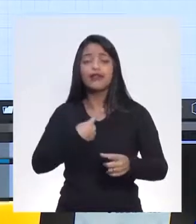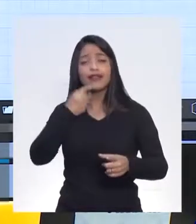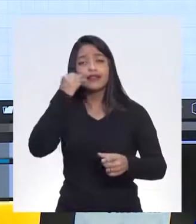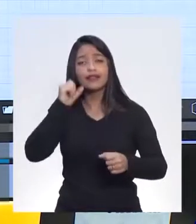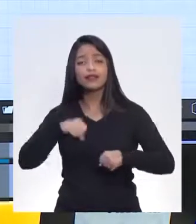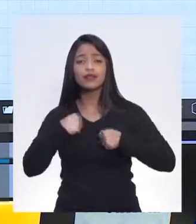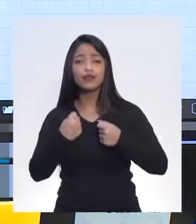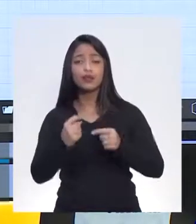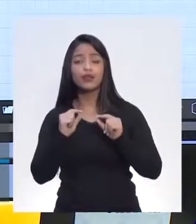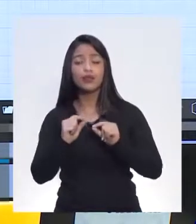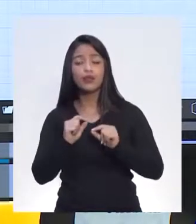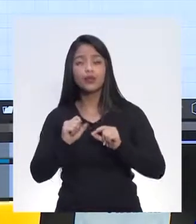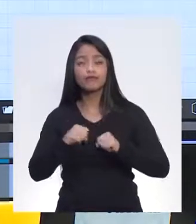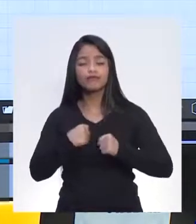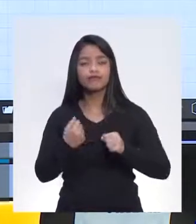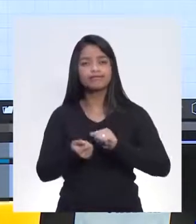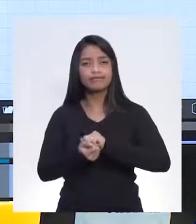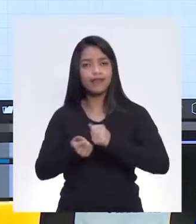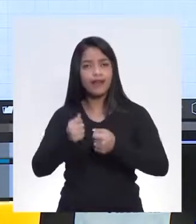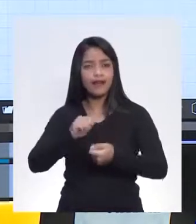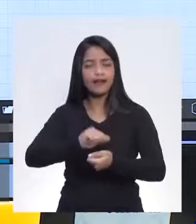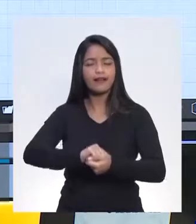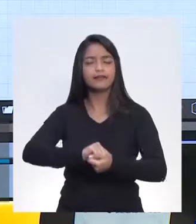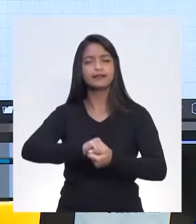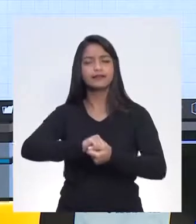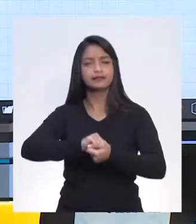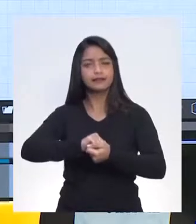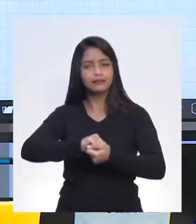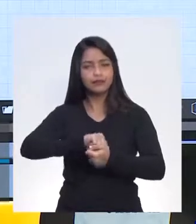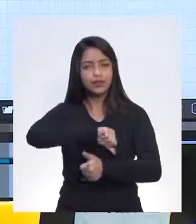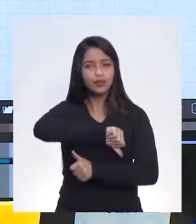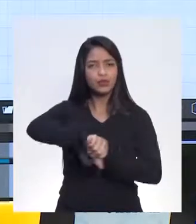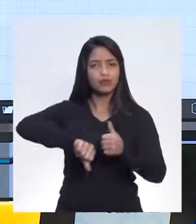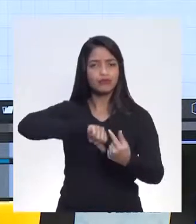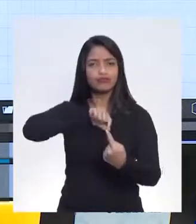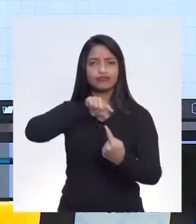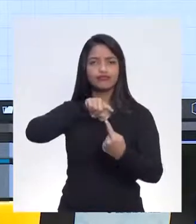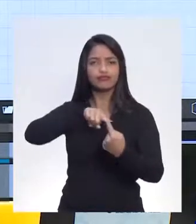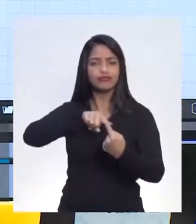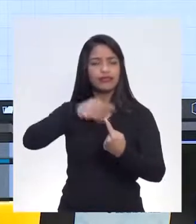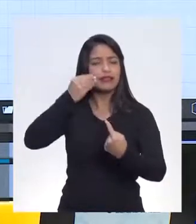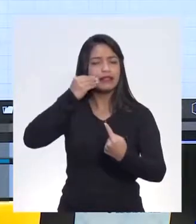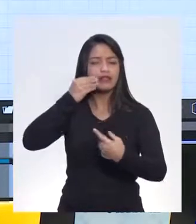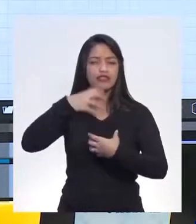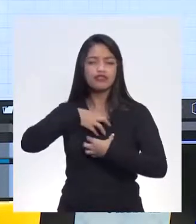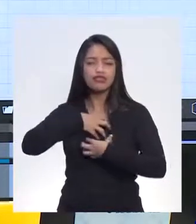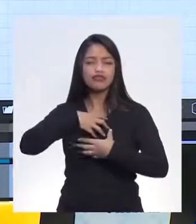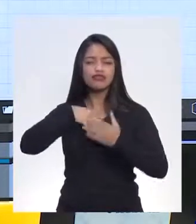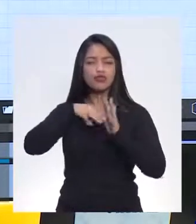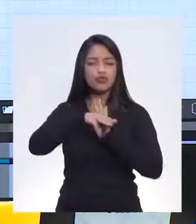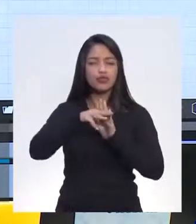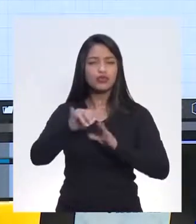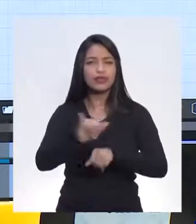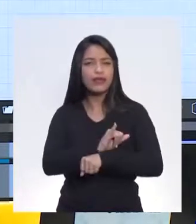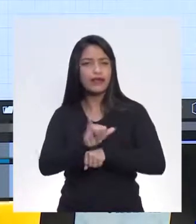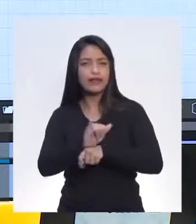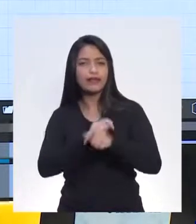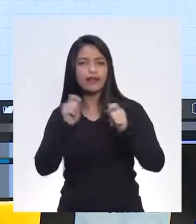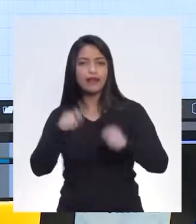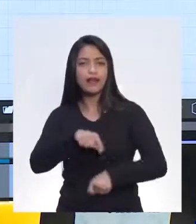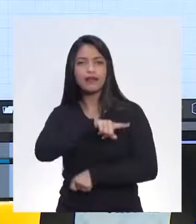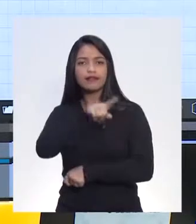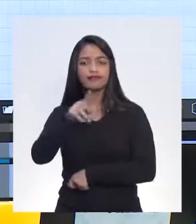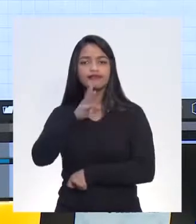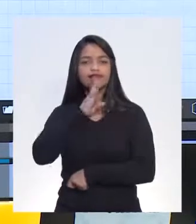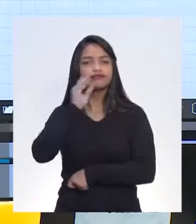né? Tentar traçar um caminho que seja mais interessante, que seja construtivo para você aprender,